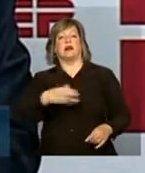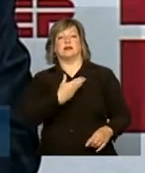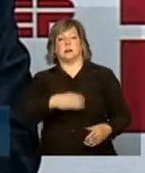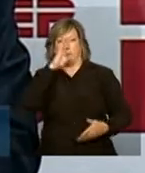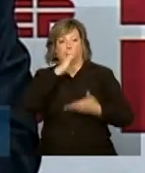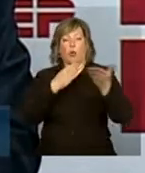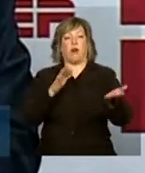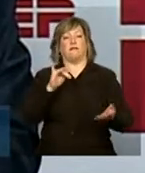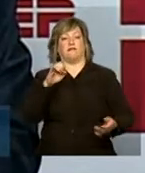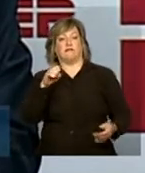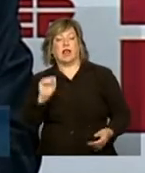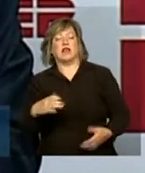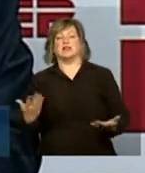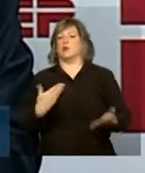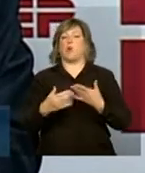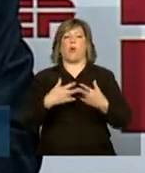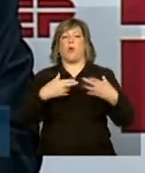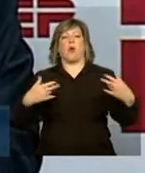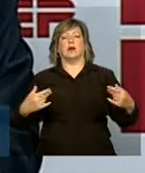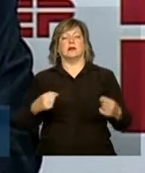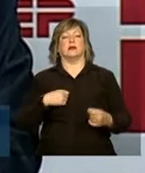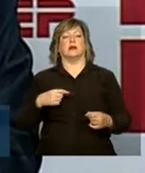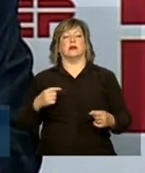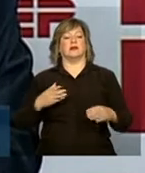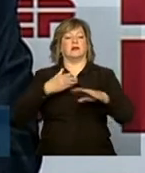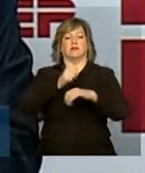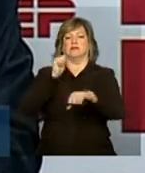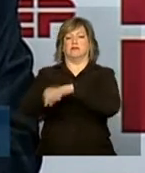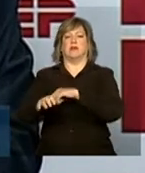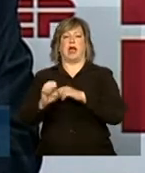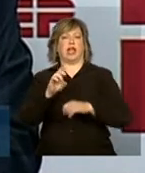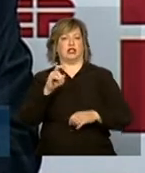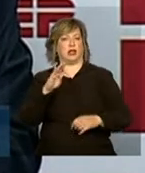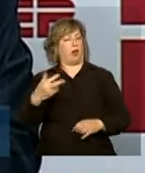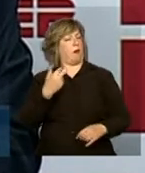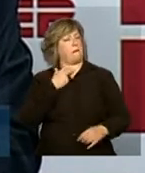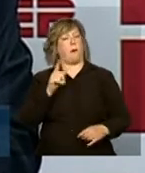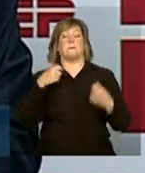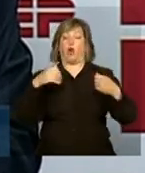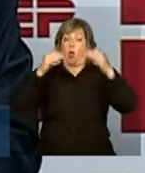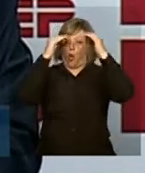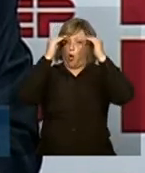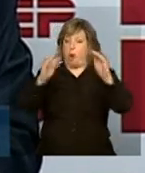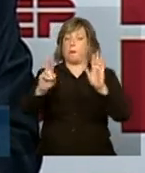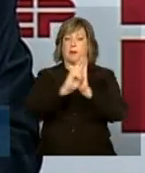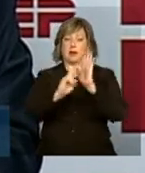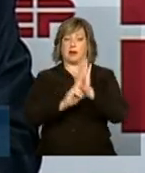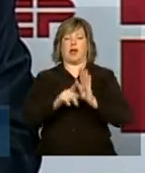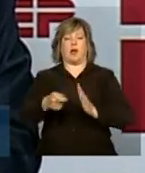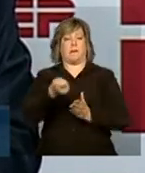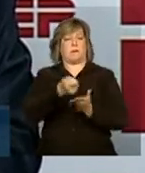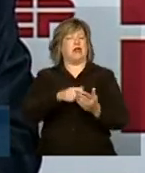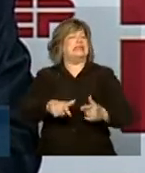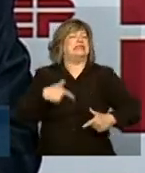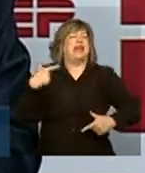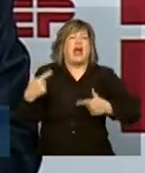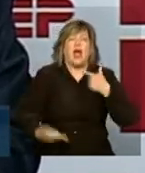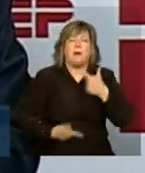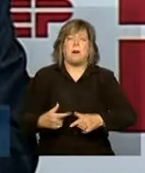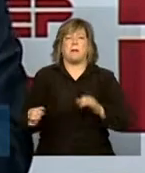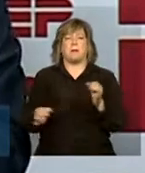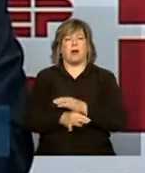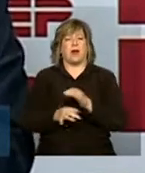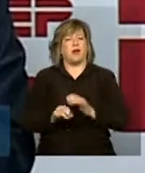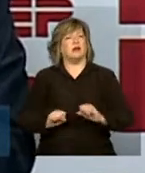do FIES ou no Ciências Sem Fronteiras, tendo violado o edital, não respeitado as regras do exame que deu tanto trabalho, feito com